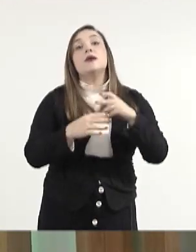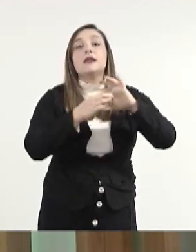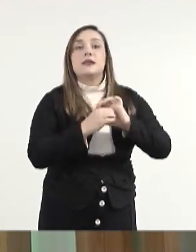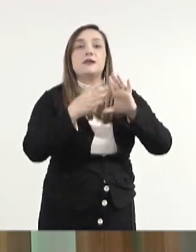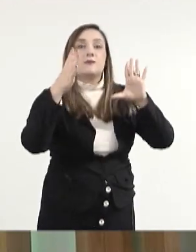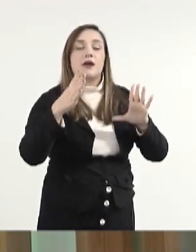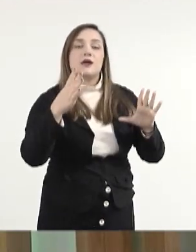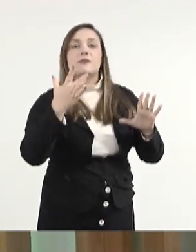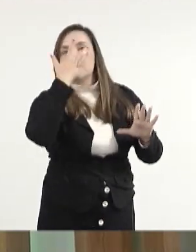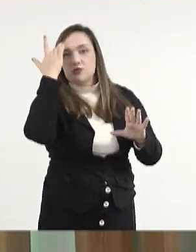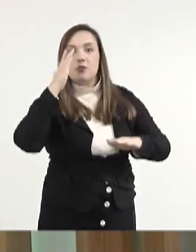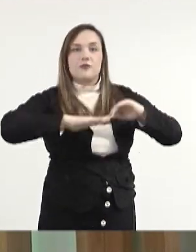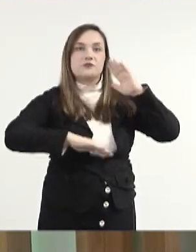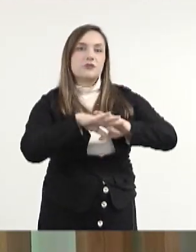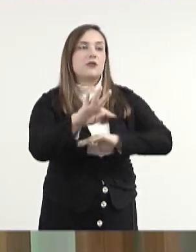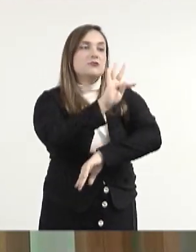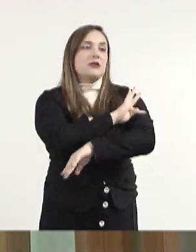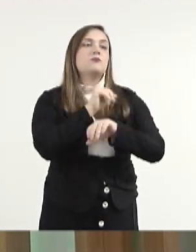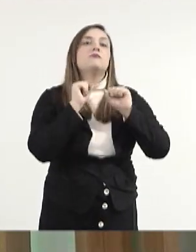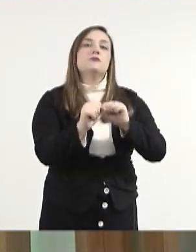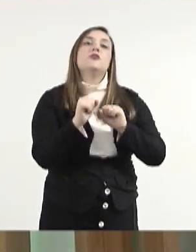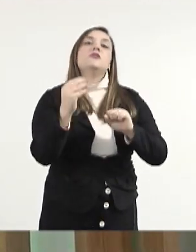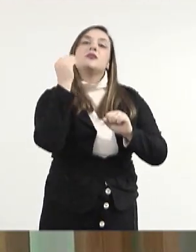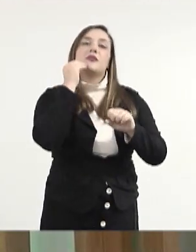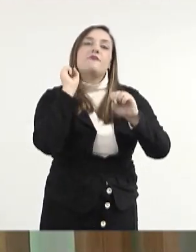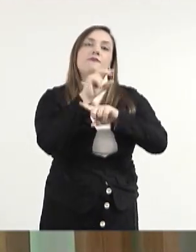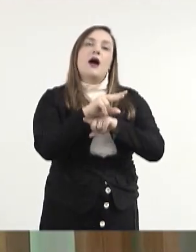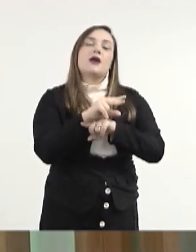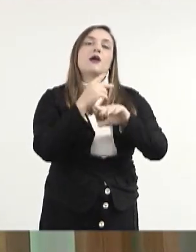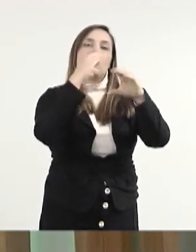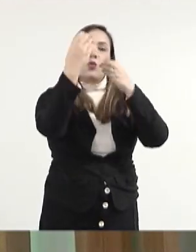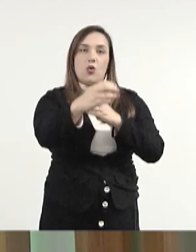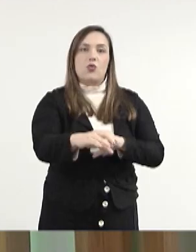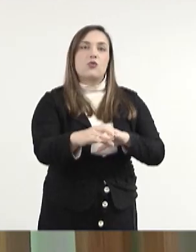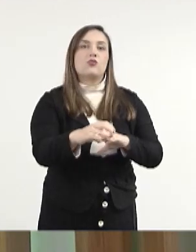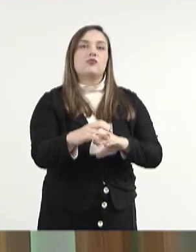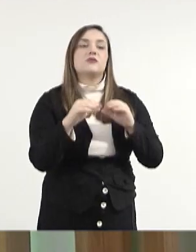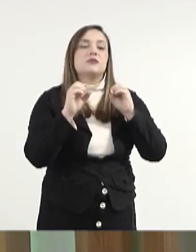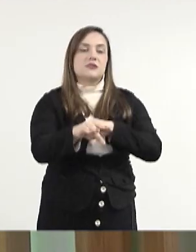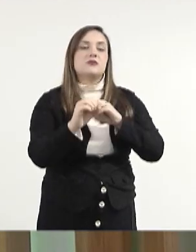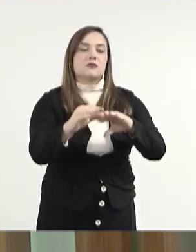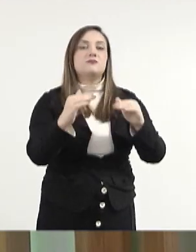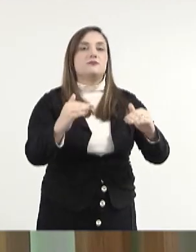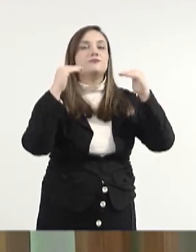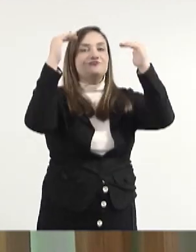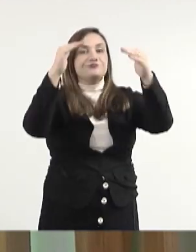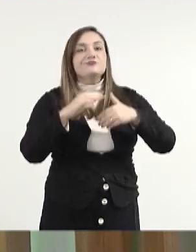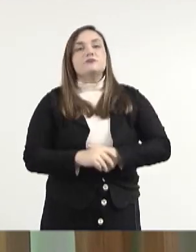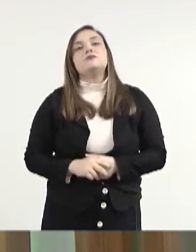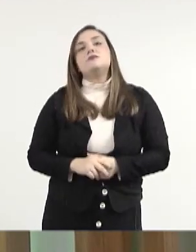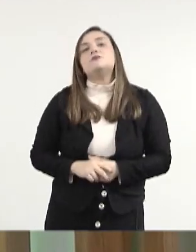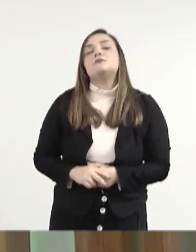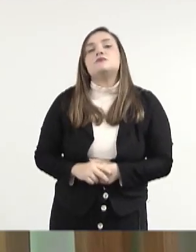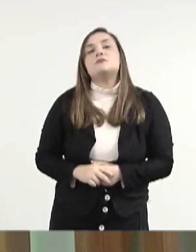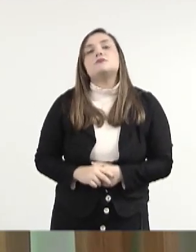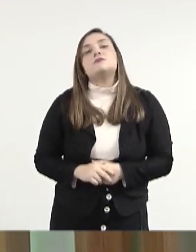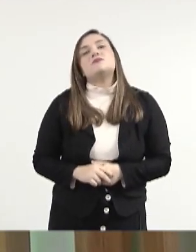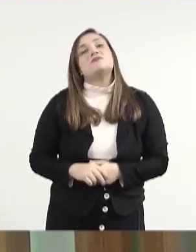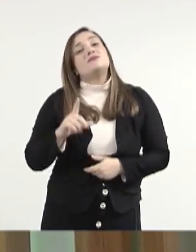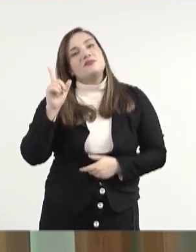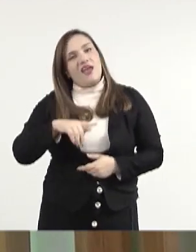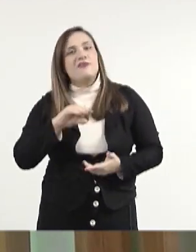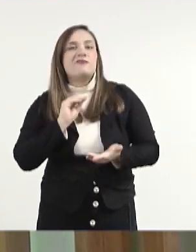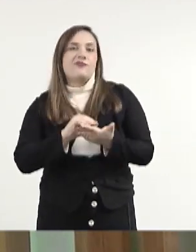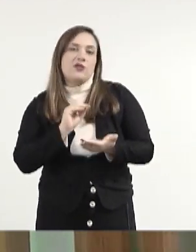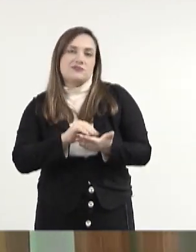pudessem concorrer a vagas de nível superior na Polícia Civil. Essa mudança, inclusive, era um dos tópicos pendentes